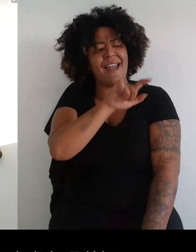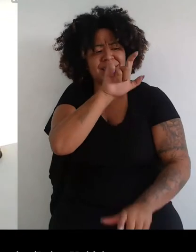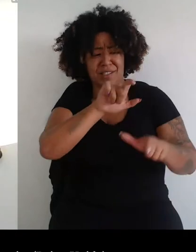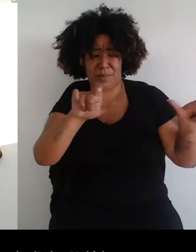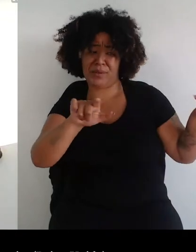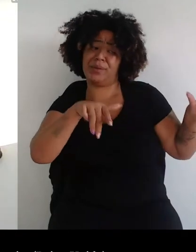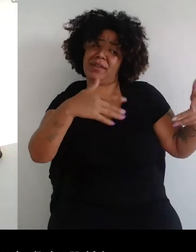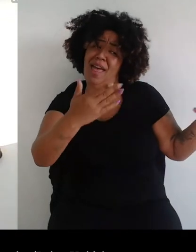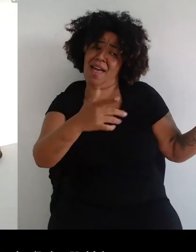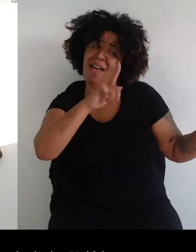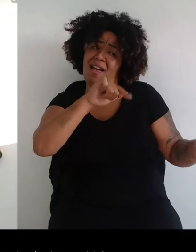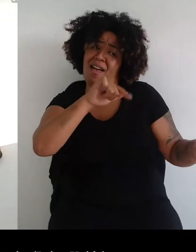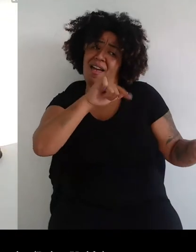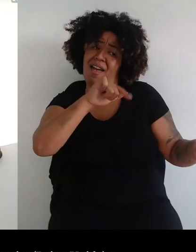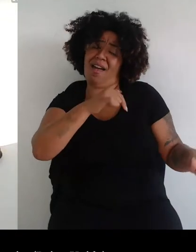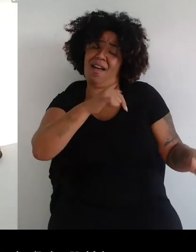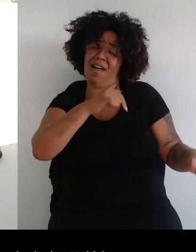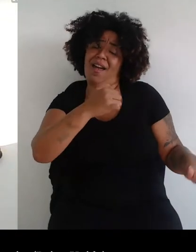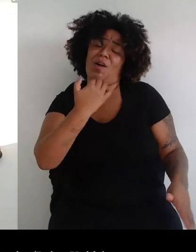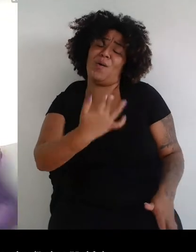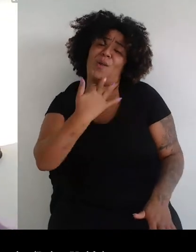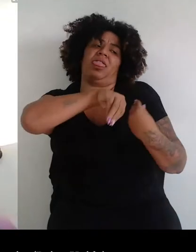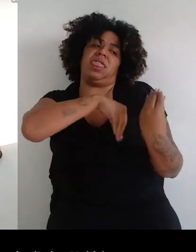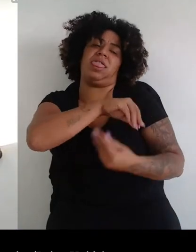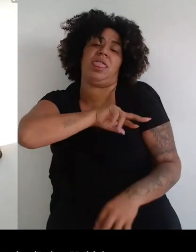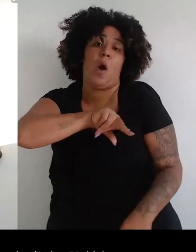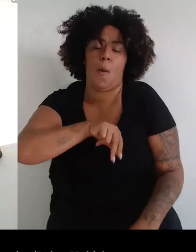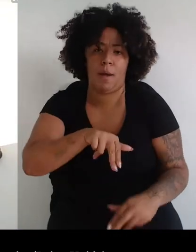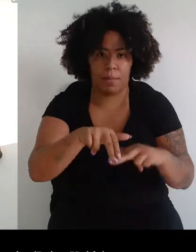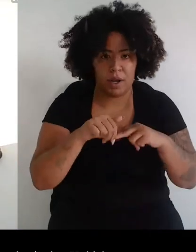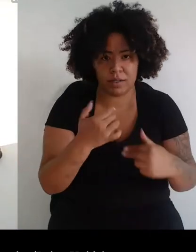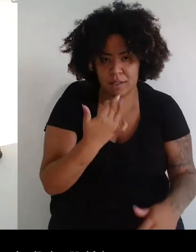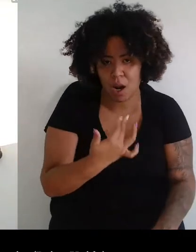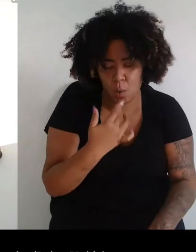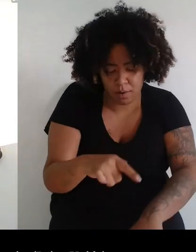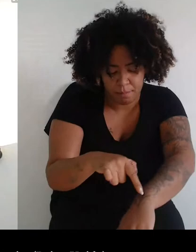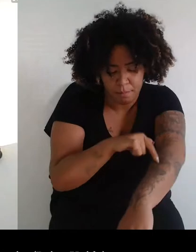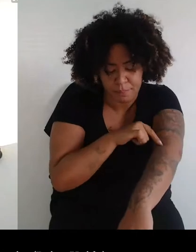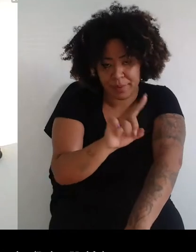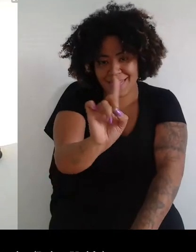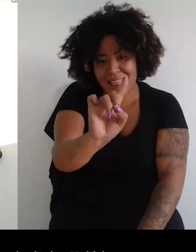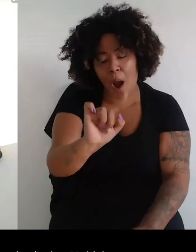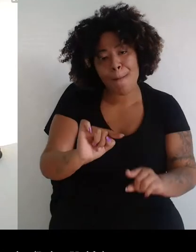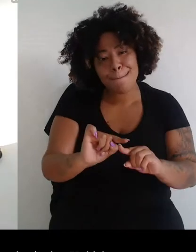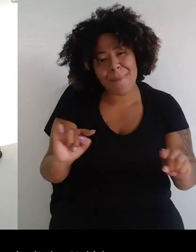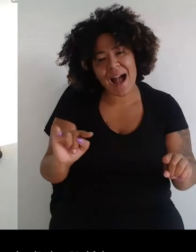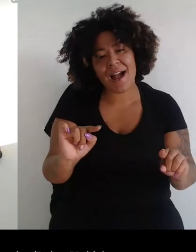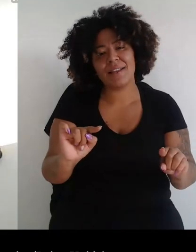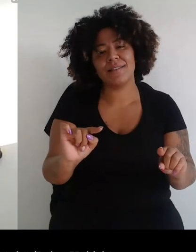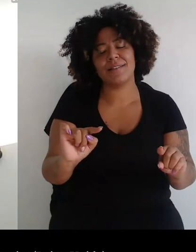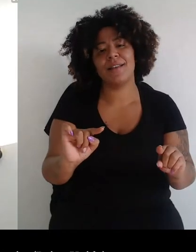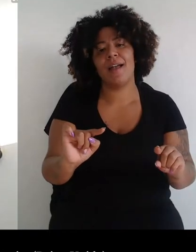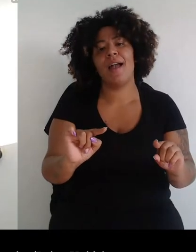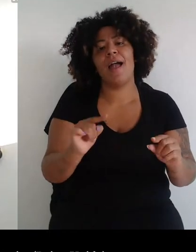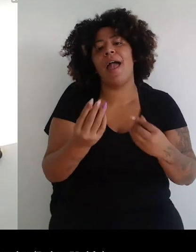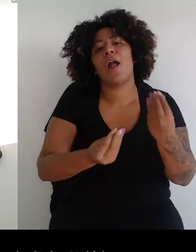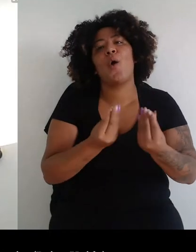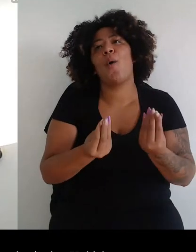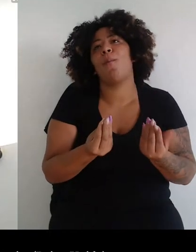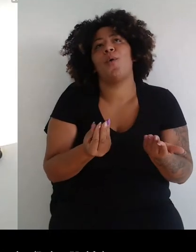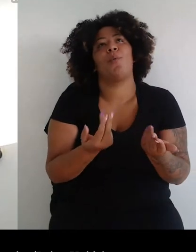maneira não é só por conta da cor de suas Peles mas via-se que esses alunos usavam roupas